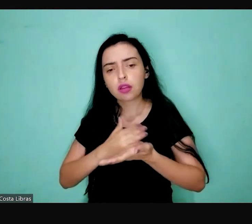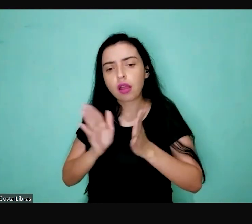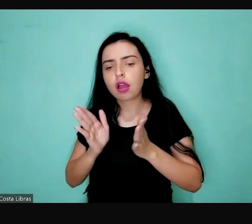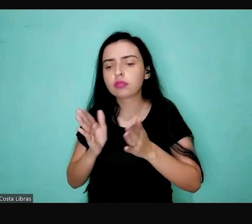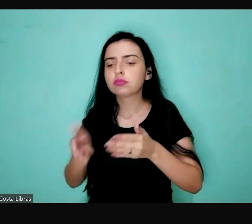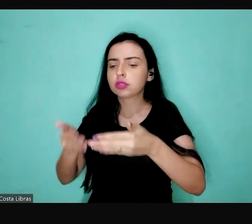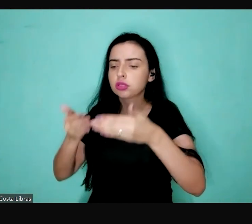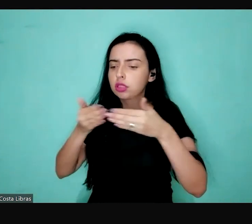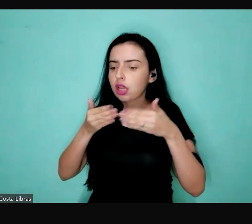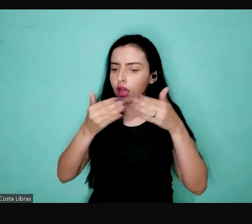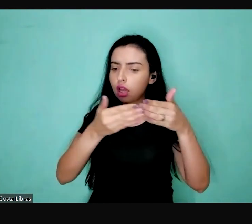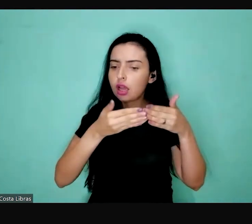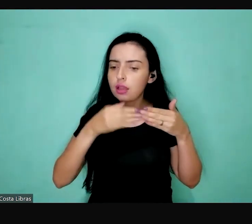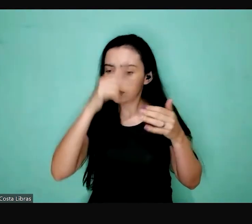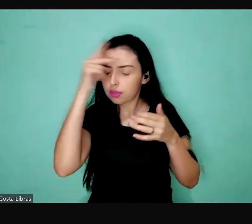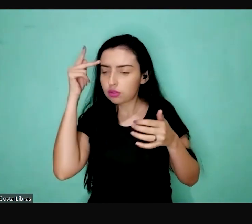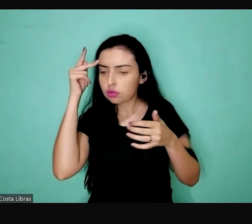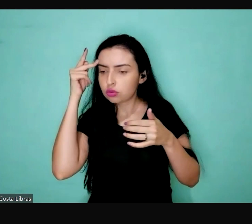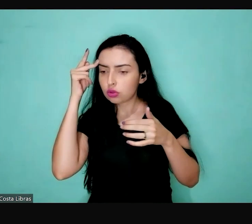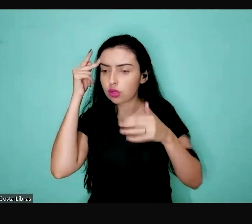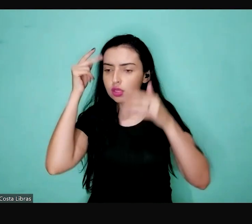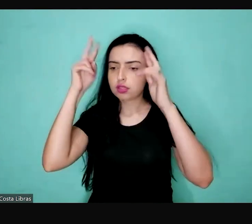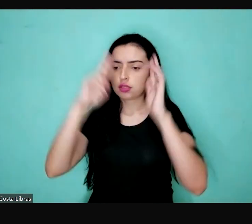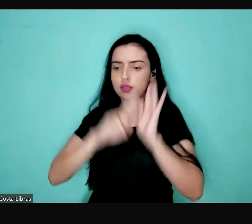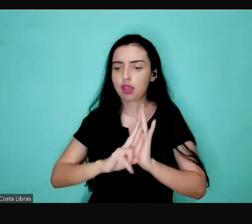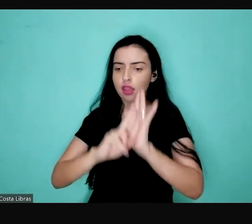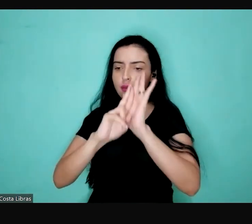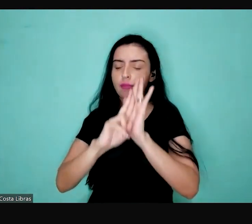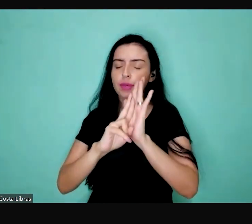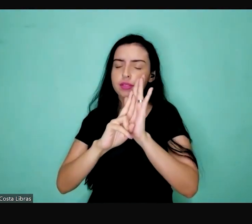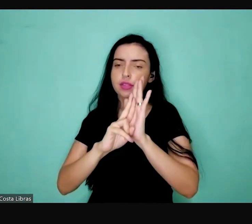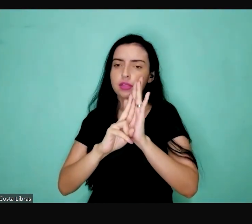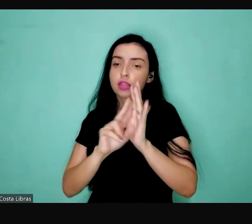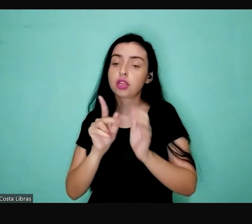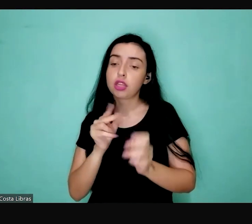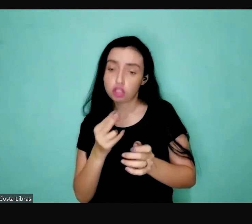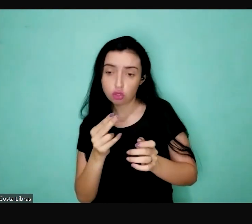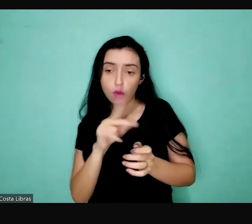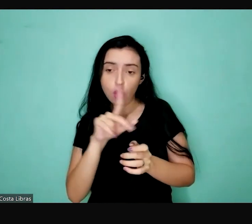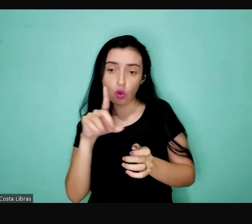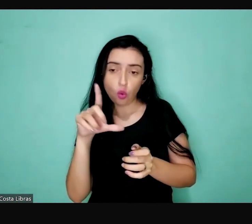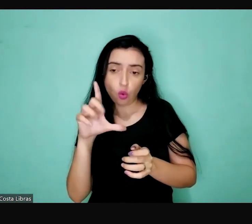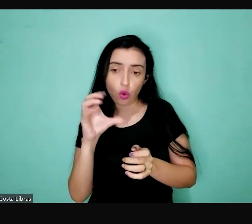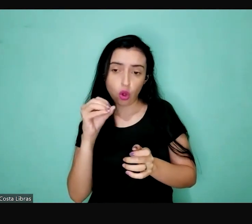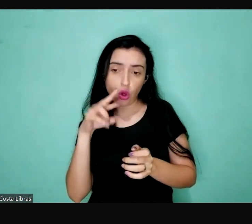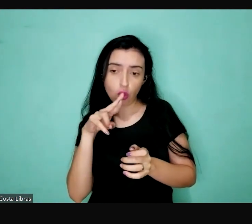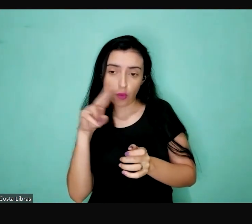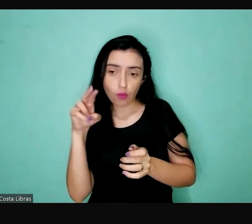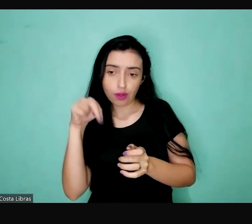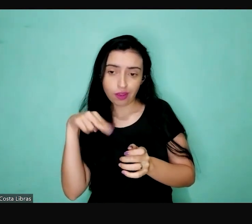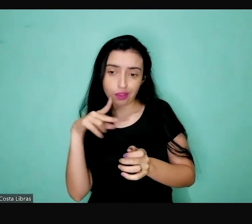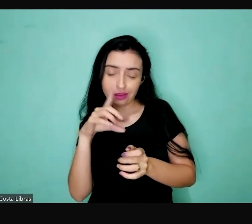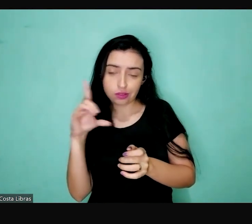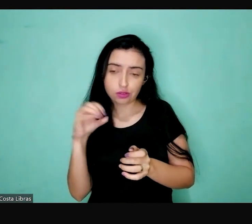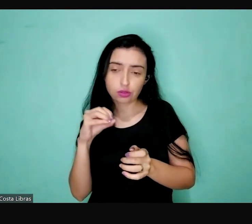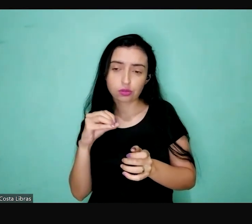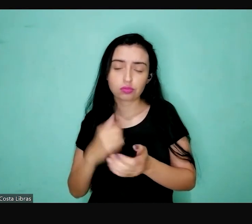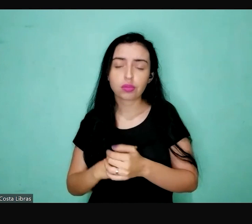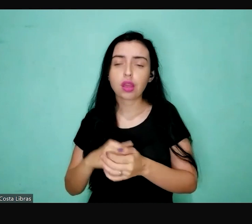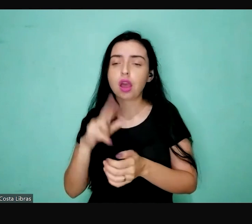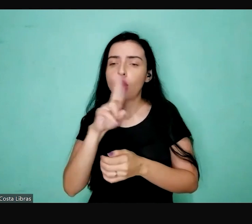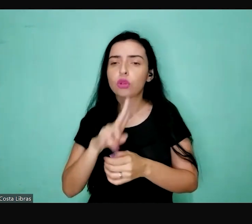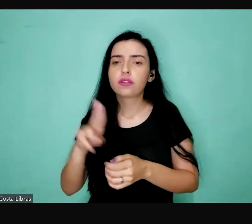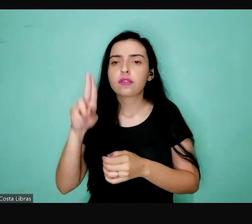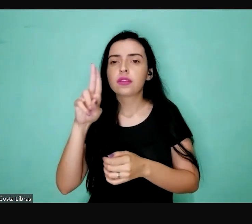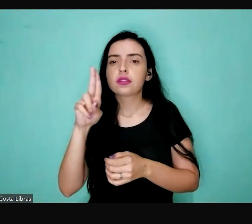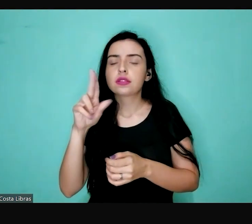da estatura do professor Lourenço, como o Mackenzie, a Universidade Presbiteriana Mackenzie,